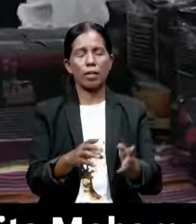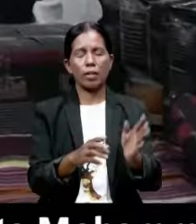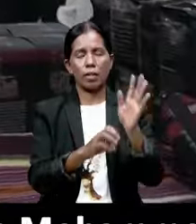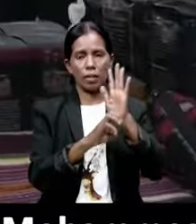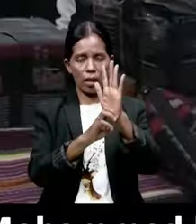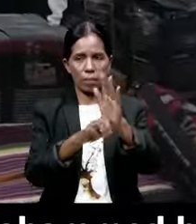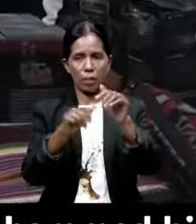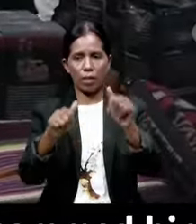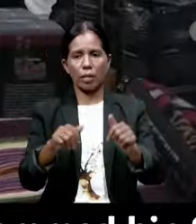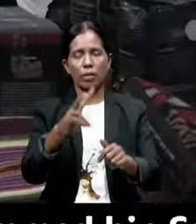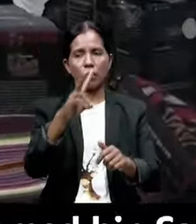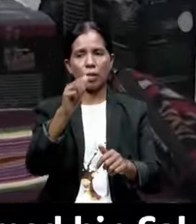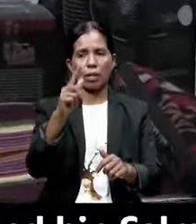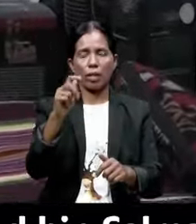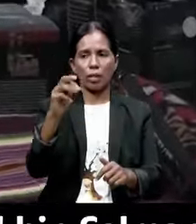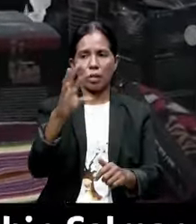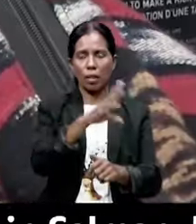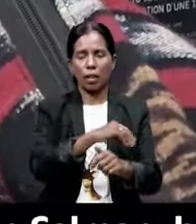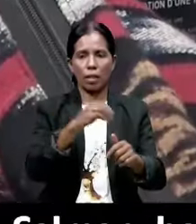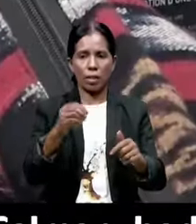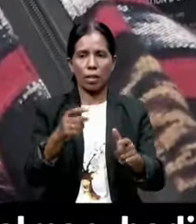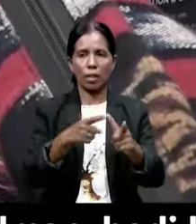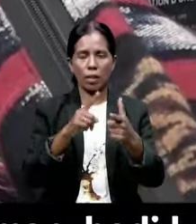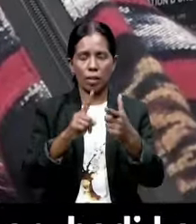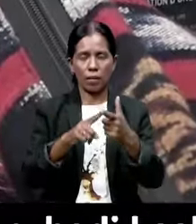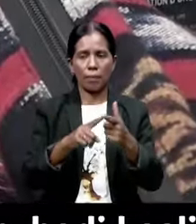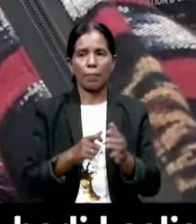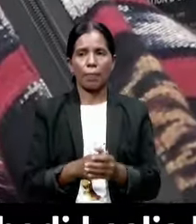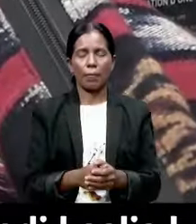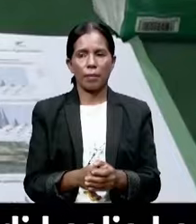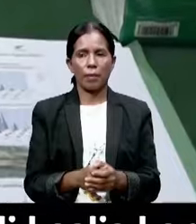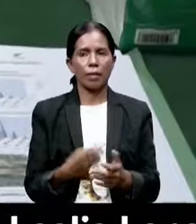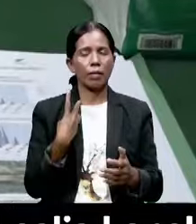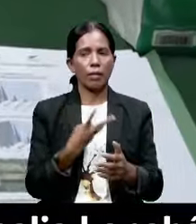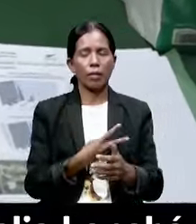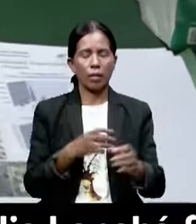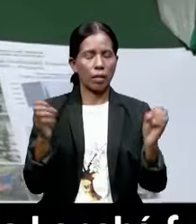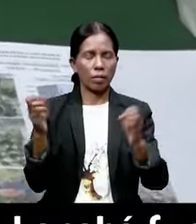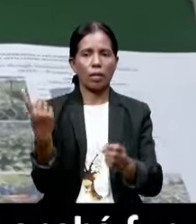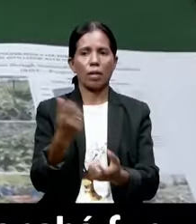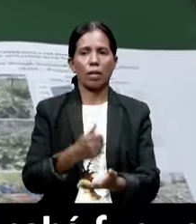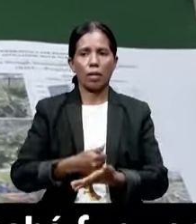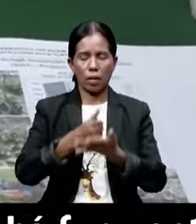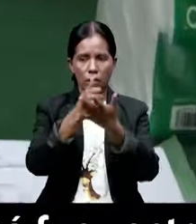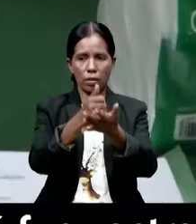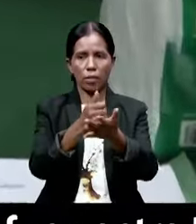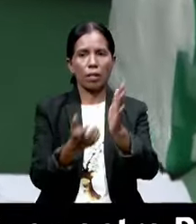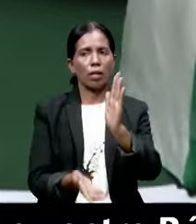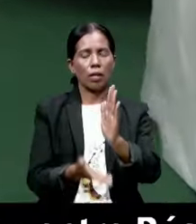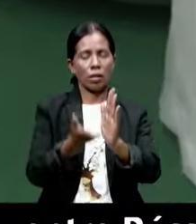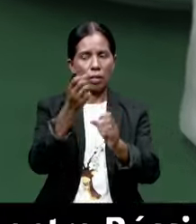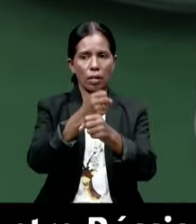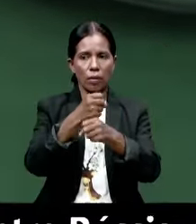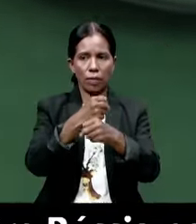Amesan vanila, cacao, chenke, no pimenta. Zelandia ne los apoio a tu hasaya cafe na